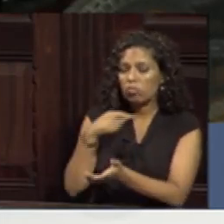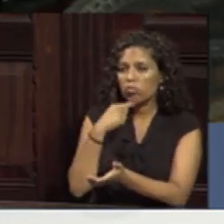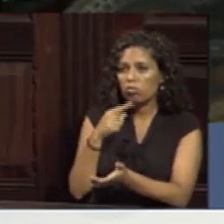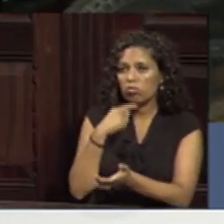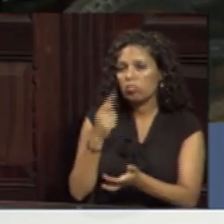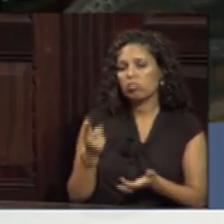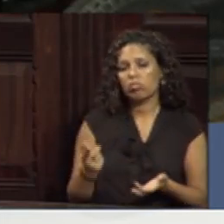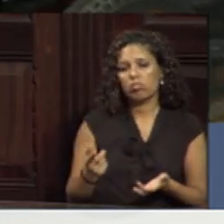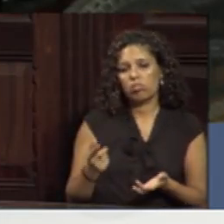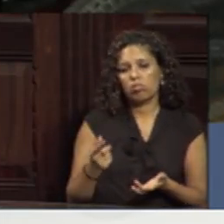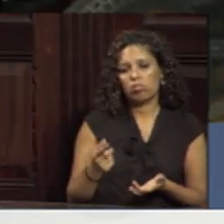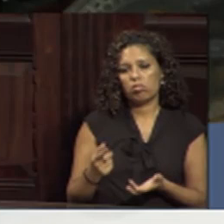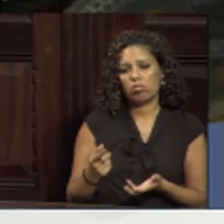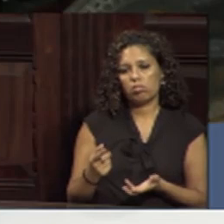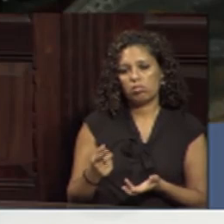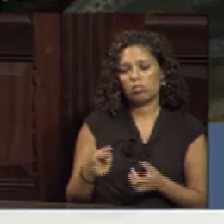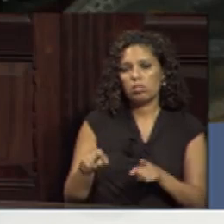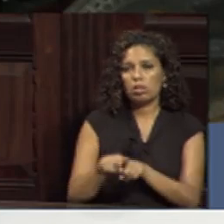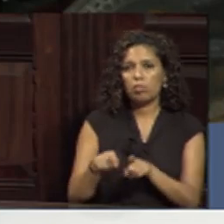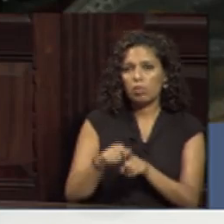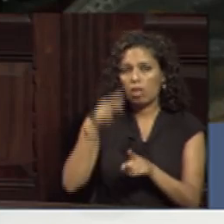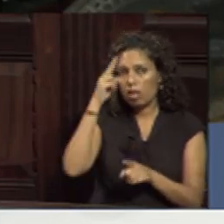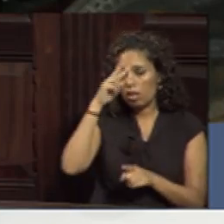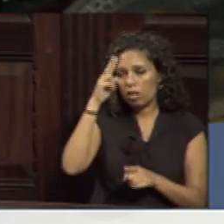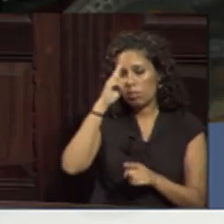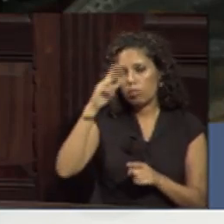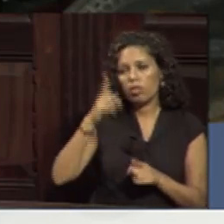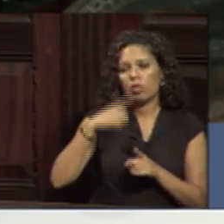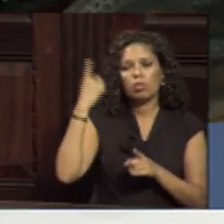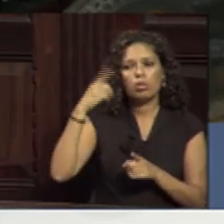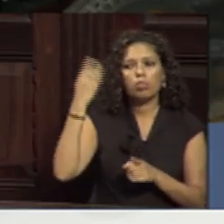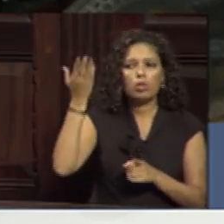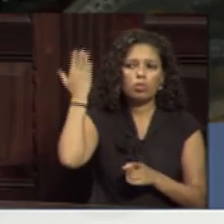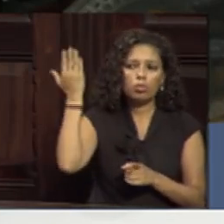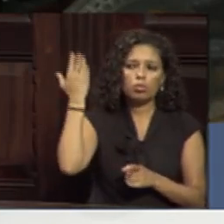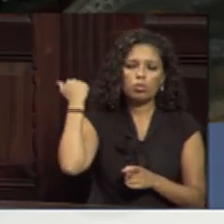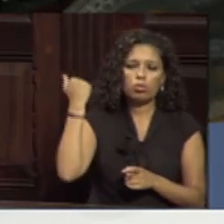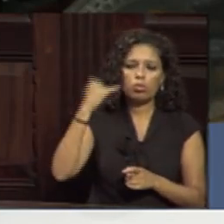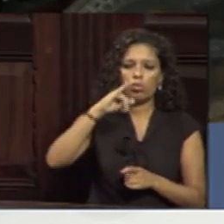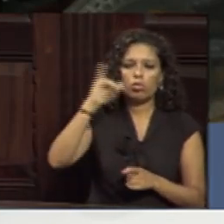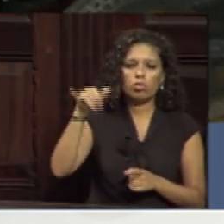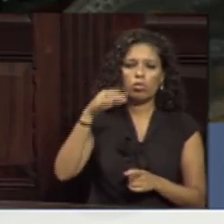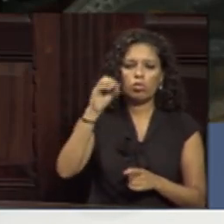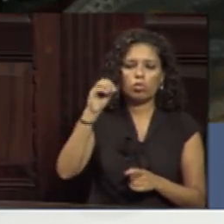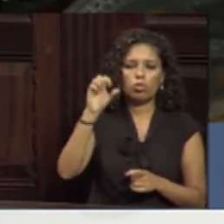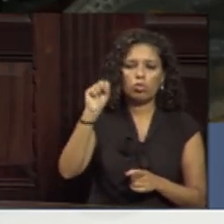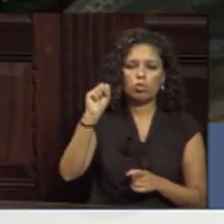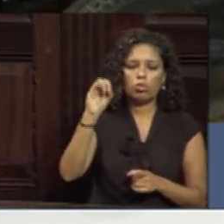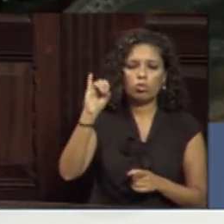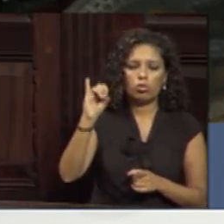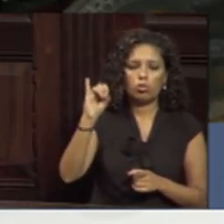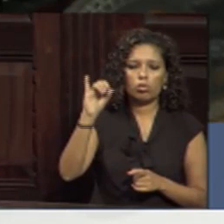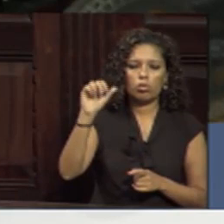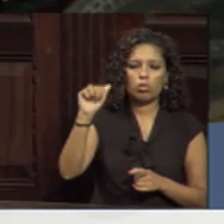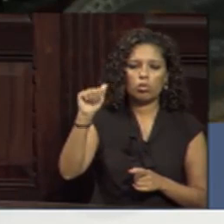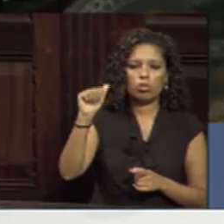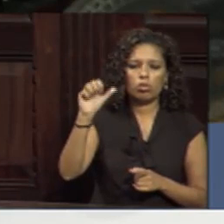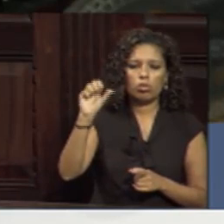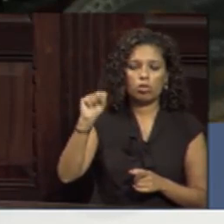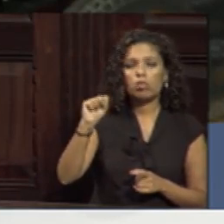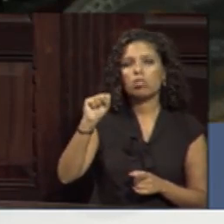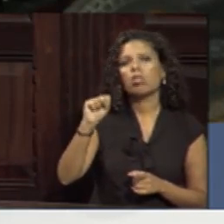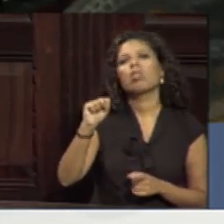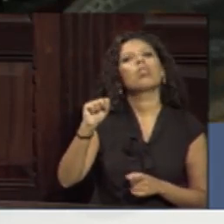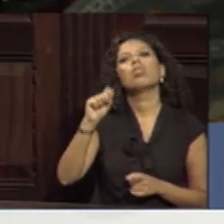Ávila, faleceu ontem, foi presidente do IPALERJ, teve 4 mandatos